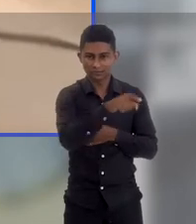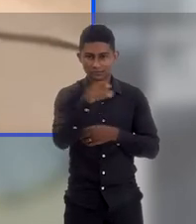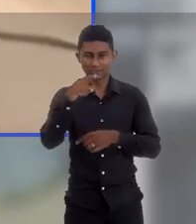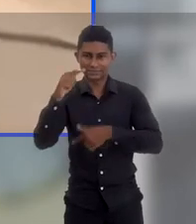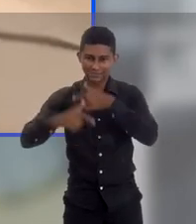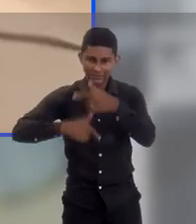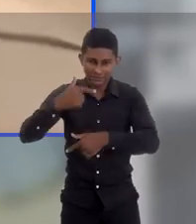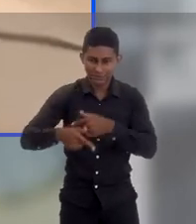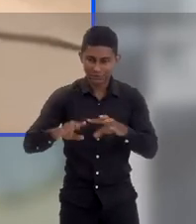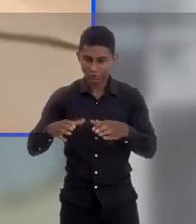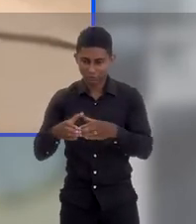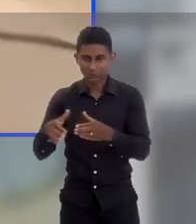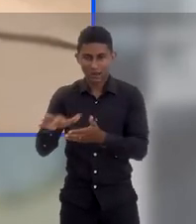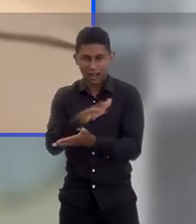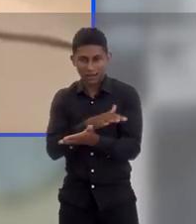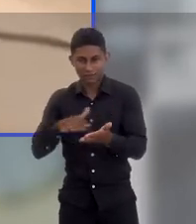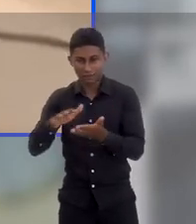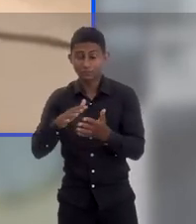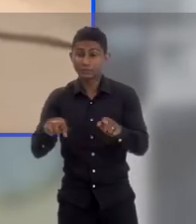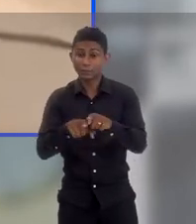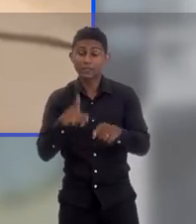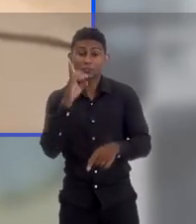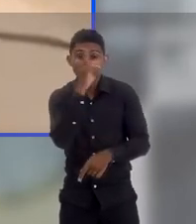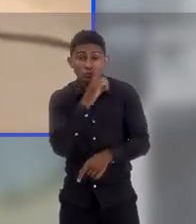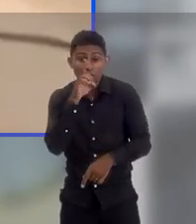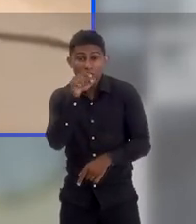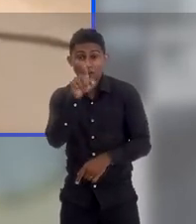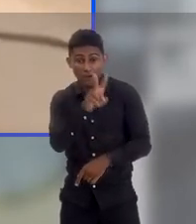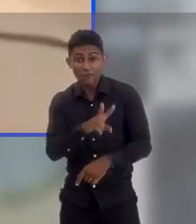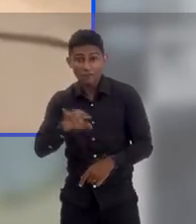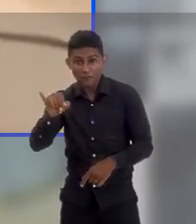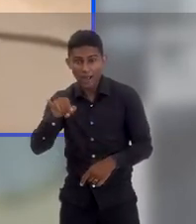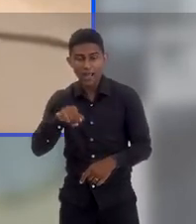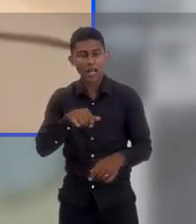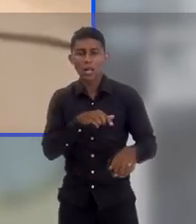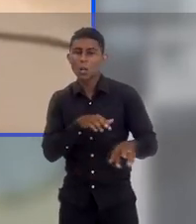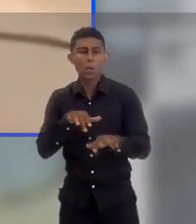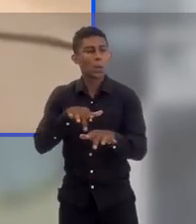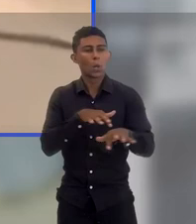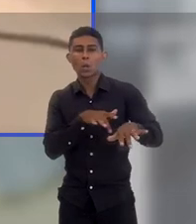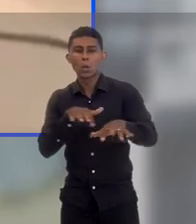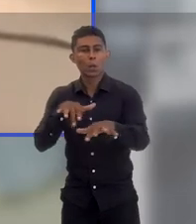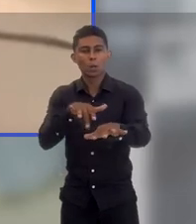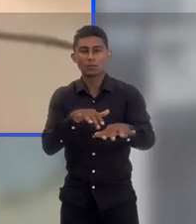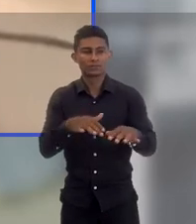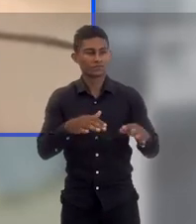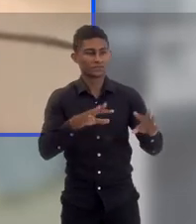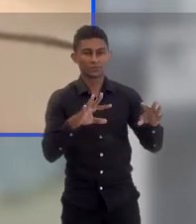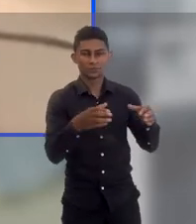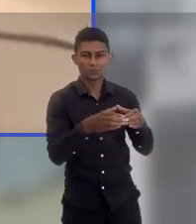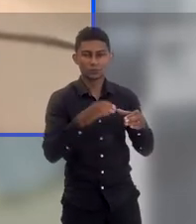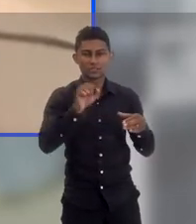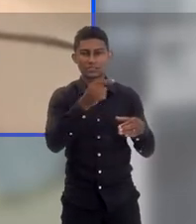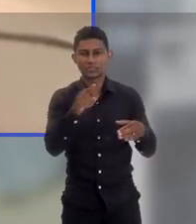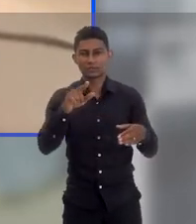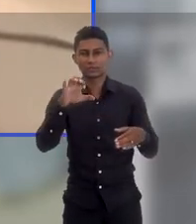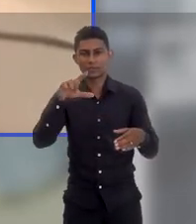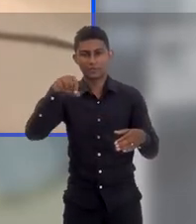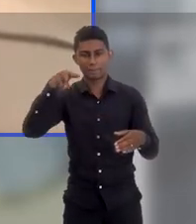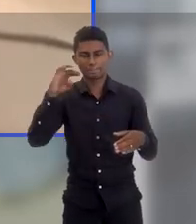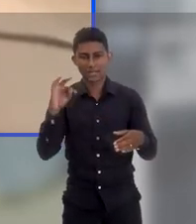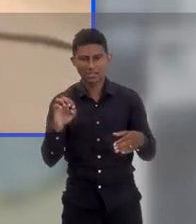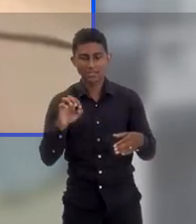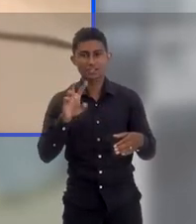além de todo esse trabalho com o Carnavalesco, você ainda vai desfilar no domingo na Sapucaí, na São Clemente, que vai homenagear justamente o